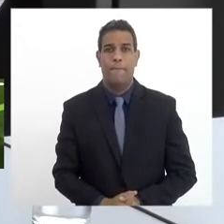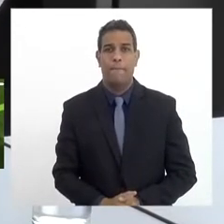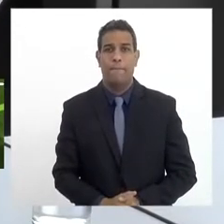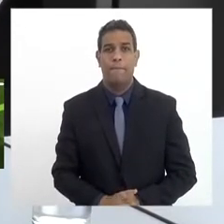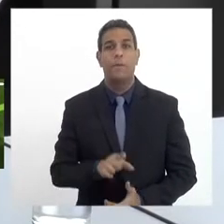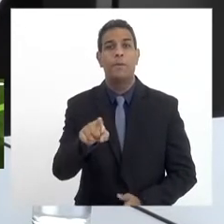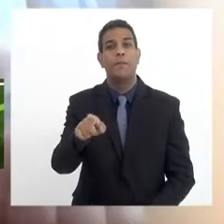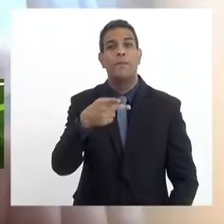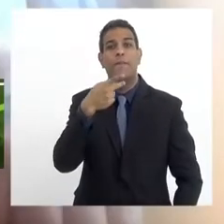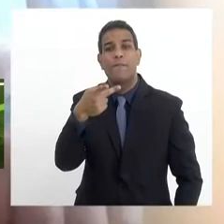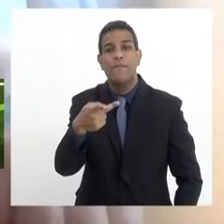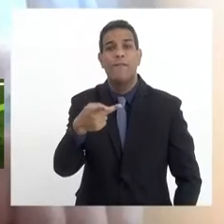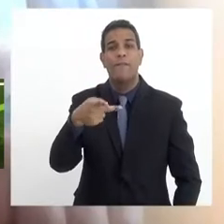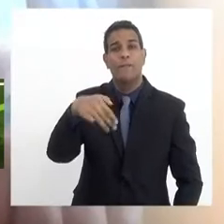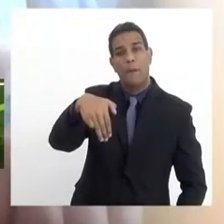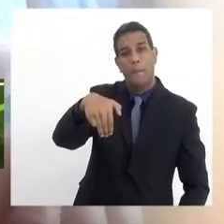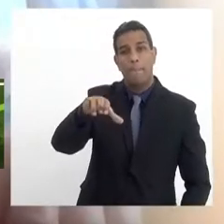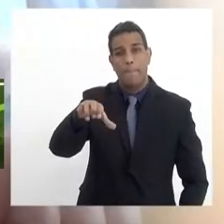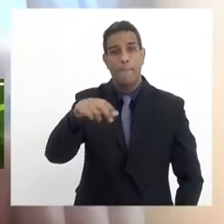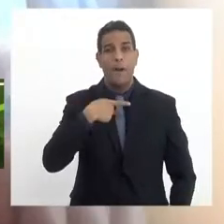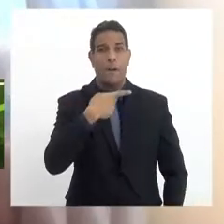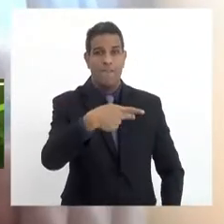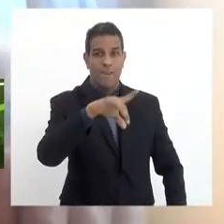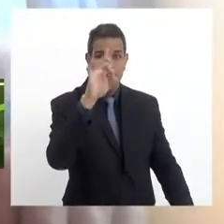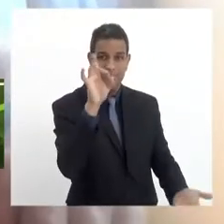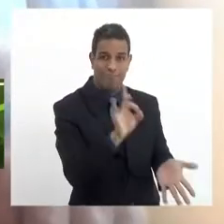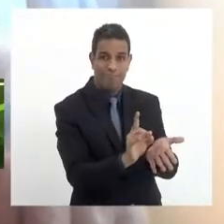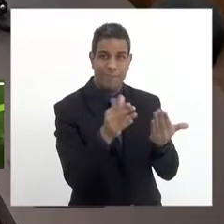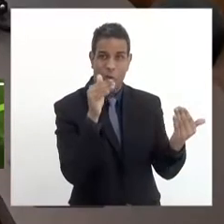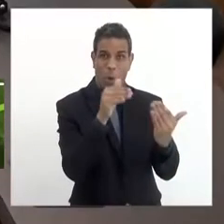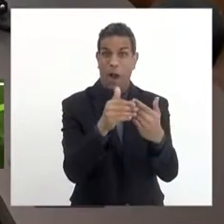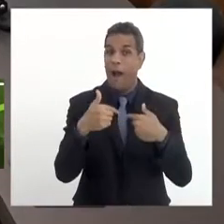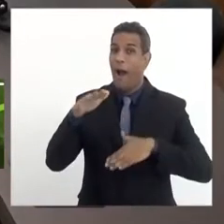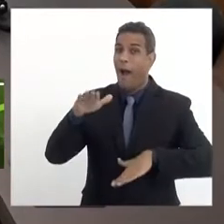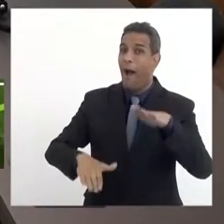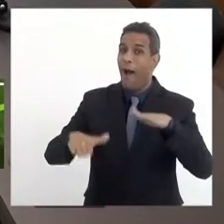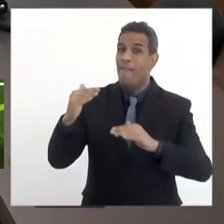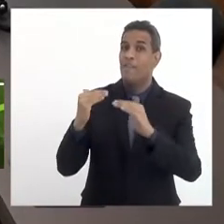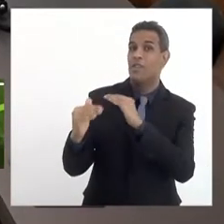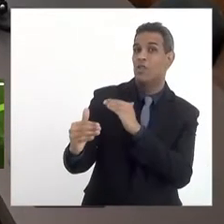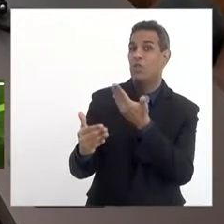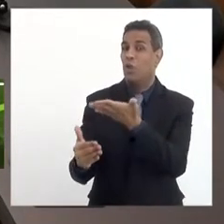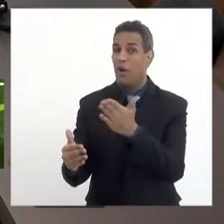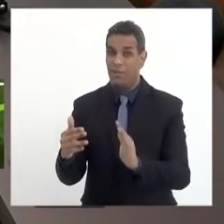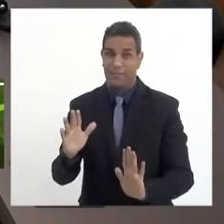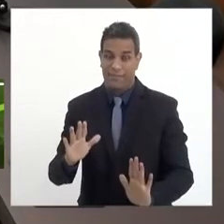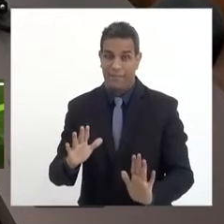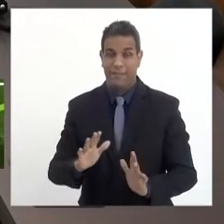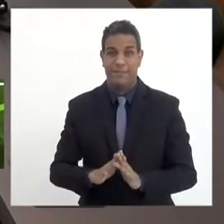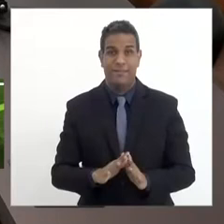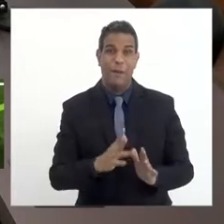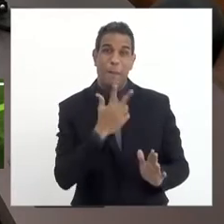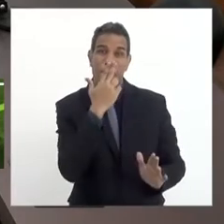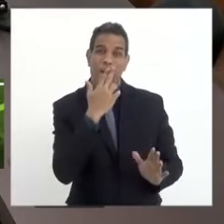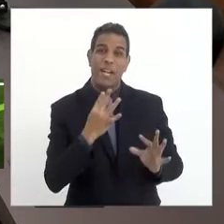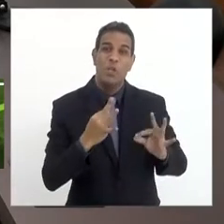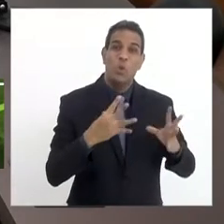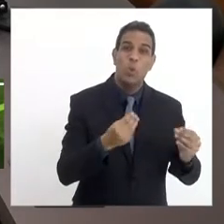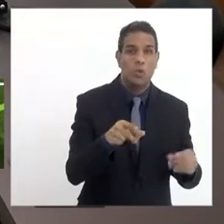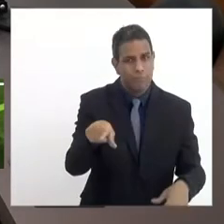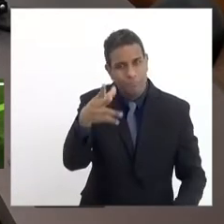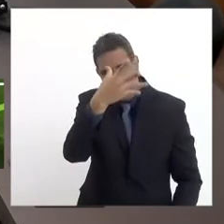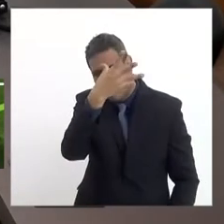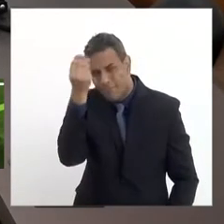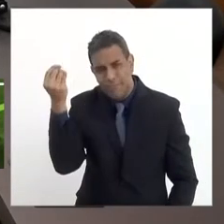Como diria o Carlos Mink, o Luiz Paulo tem razão. Às vezes, Carlos, às vezes. Quase sim. Não